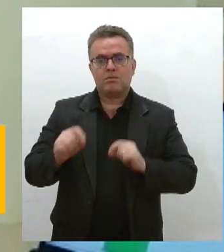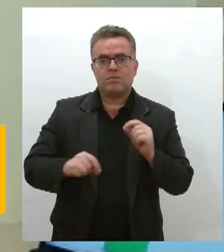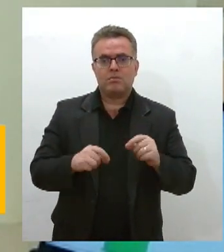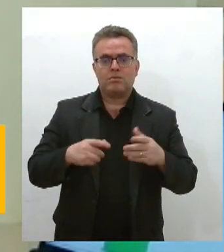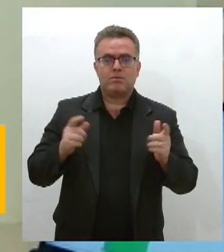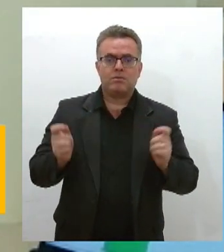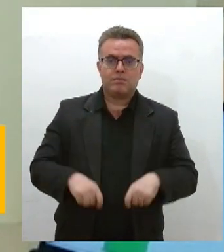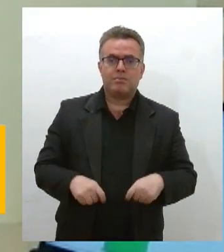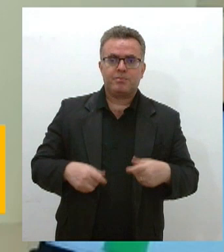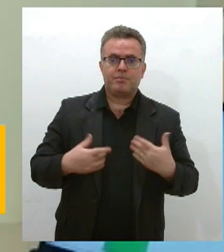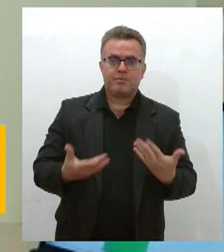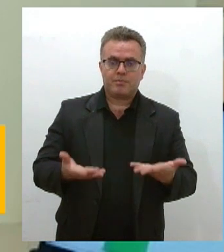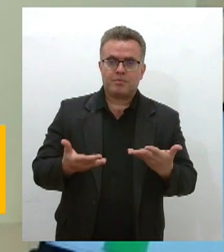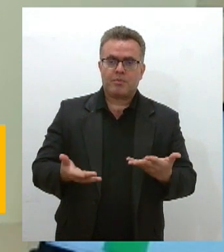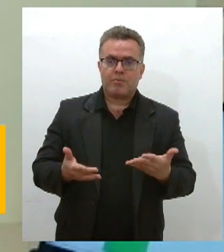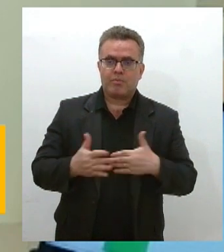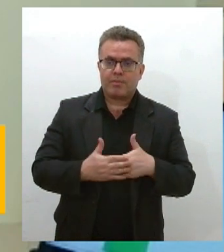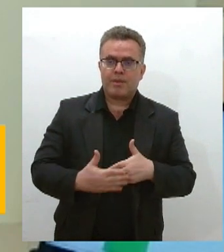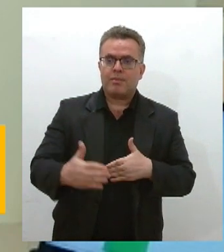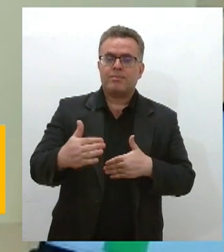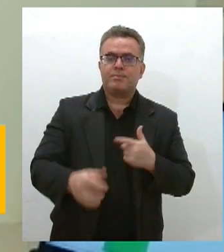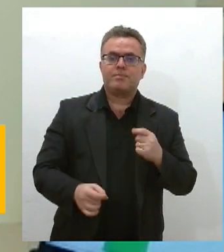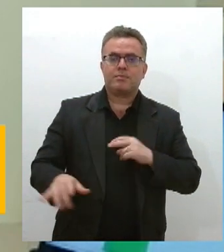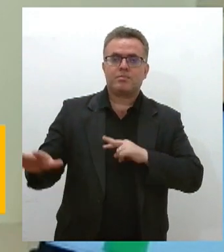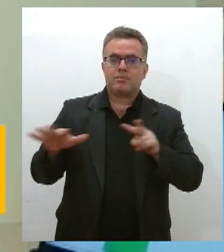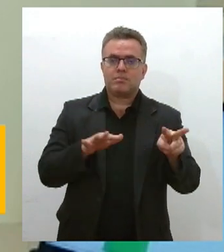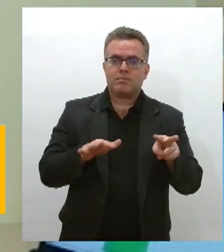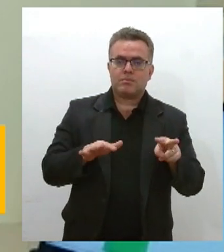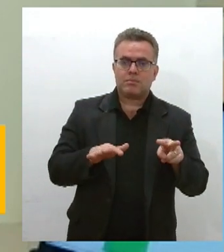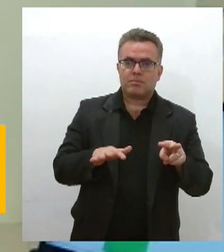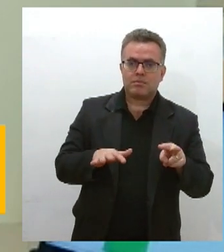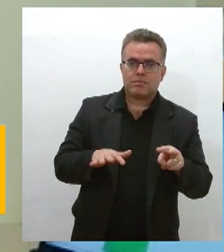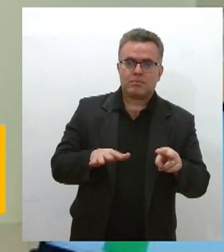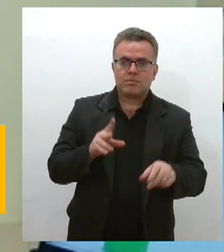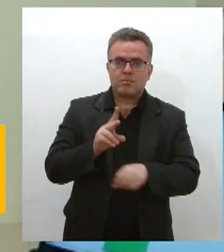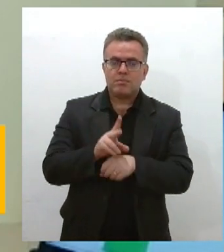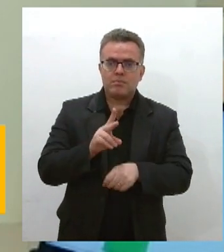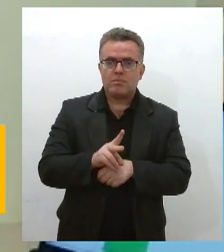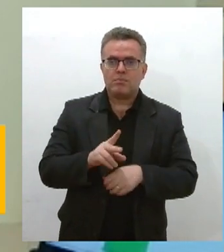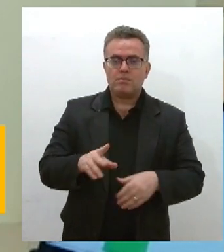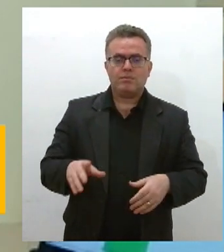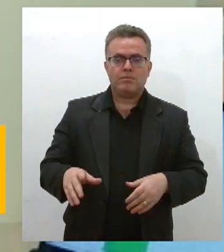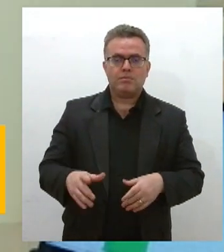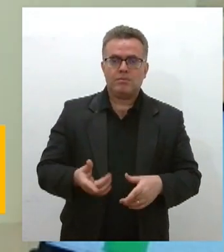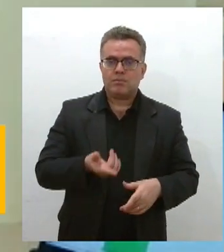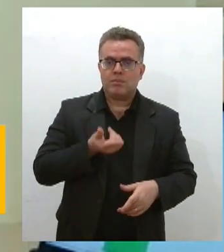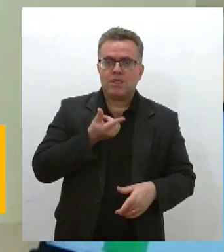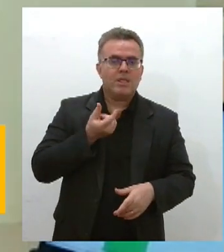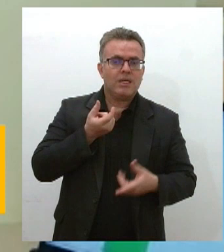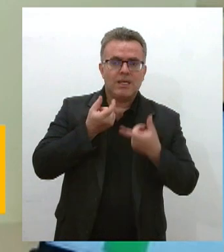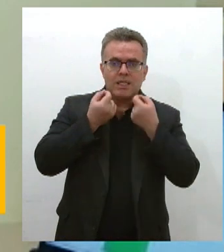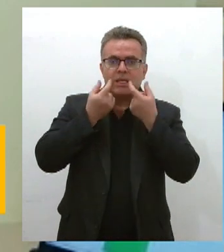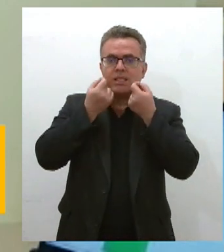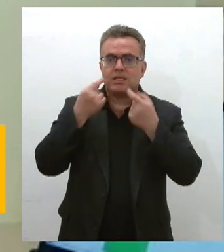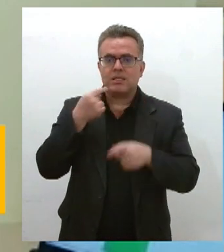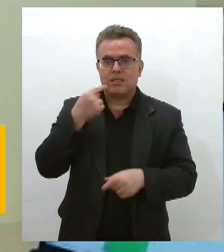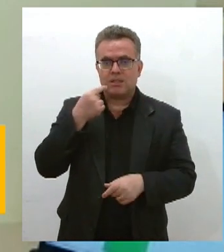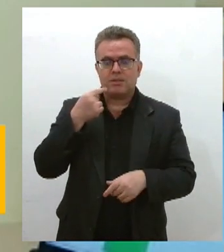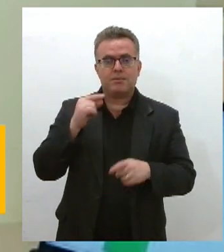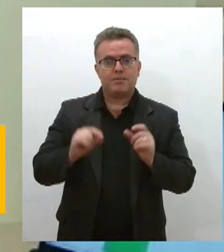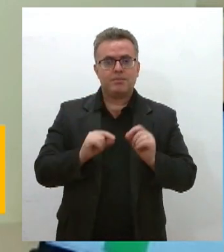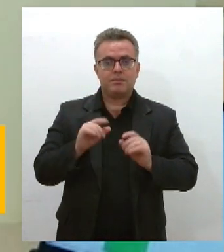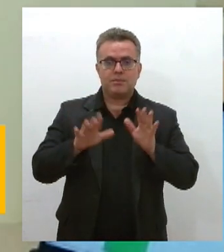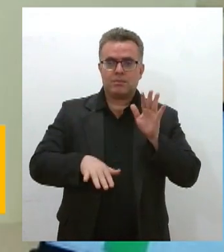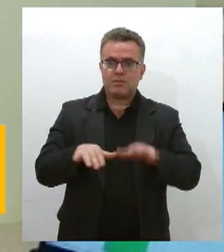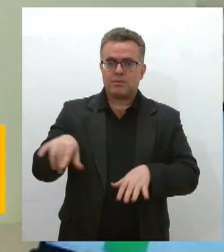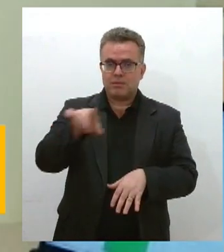início da semana de prevenção e diagnóstico precoce do câncer bucal, um problema que é muito, muito sério e que aflige muitos